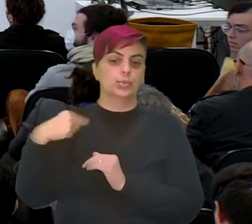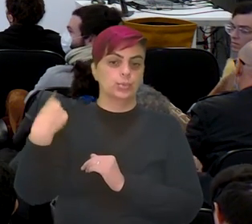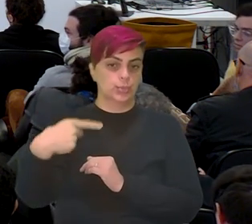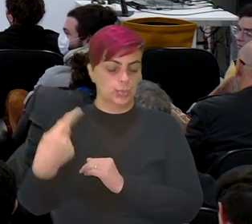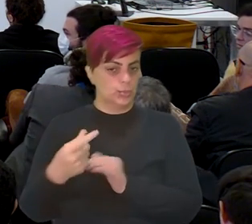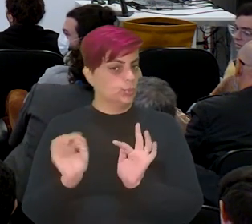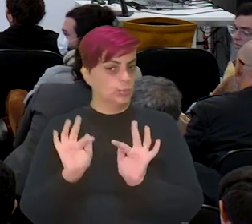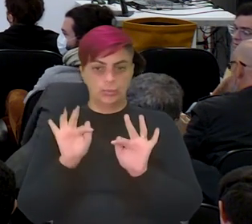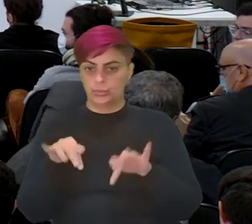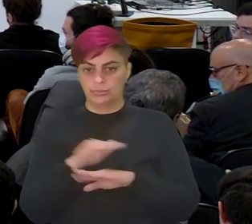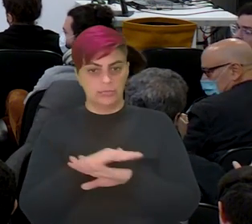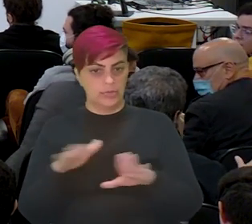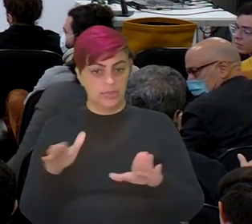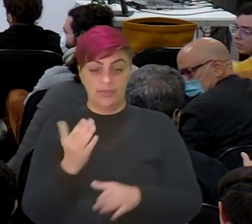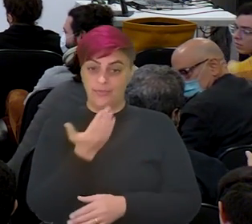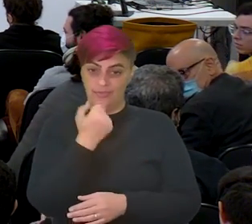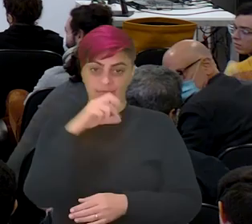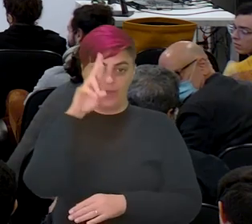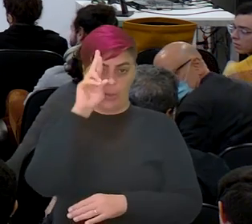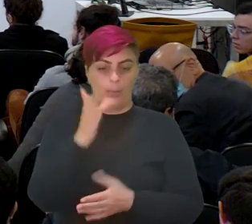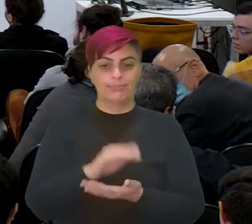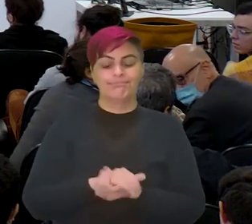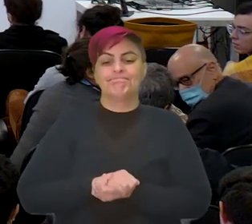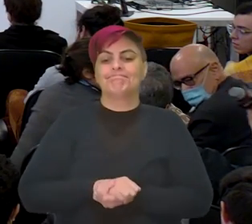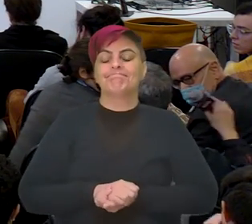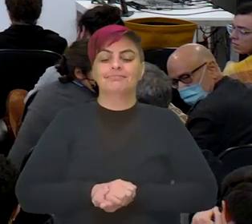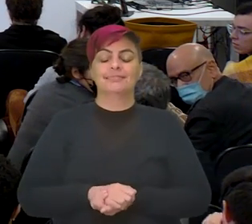aqui e depois a gente vai encerrar para almoçar.